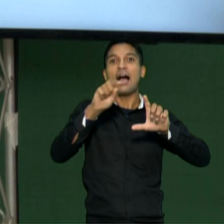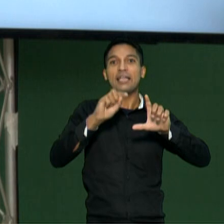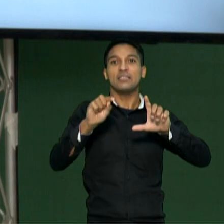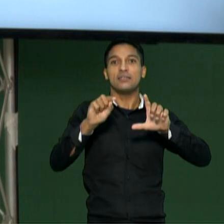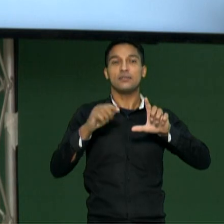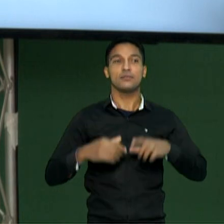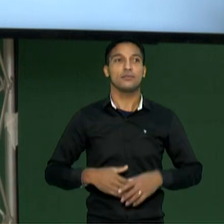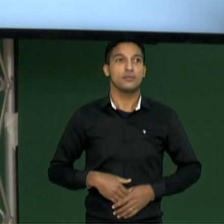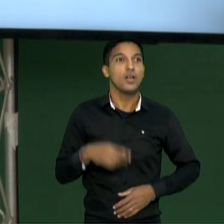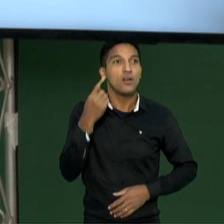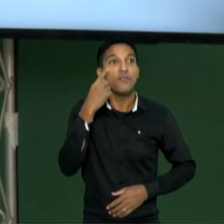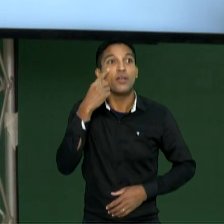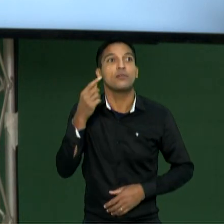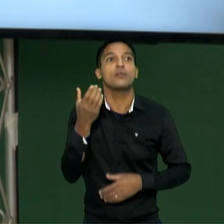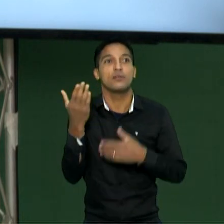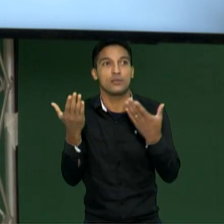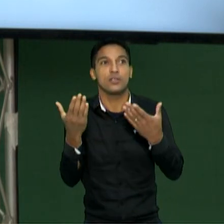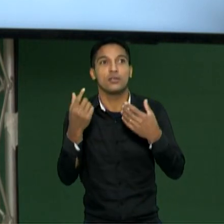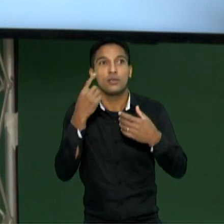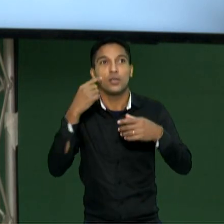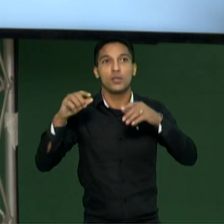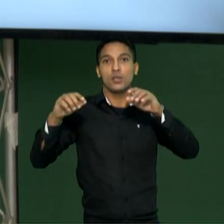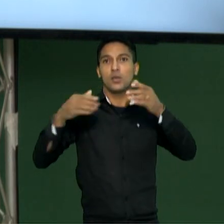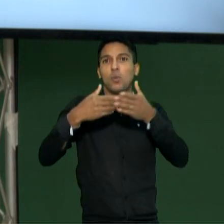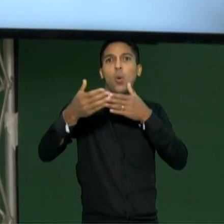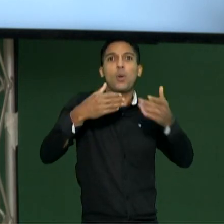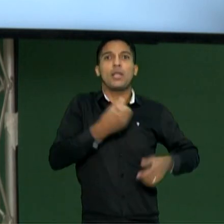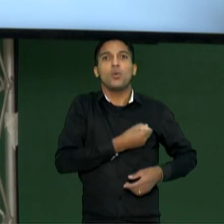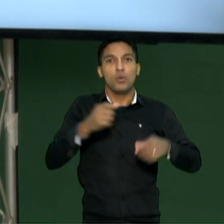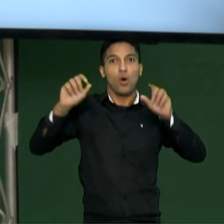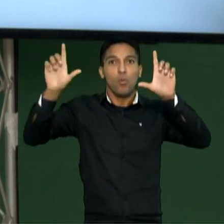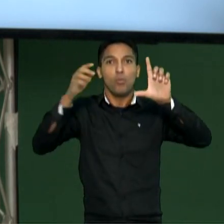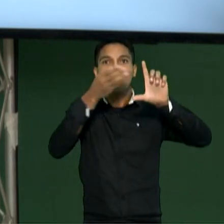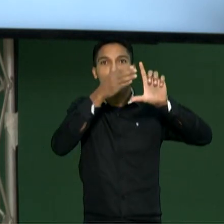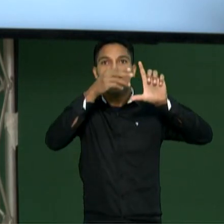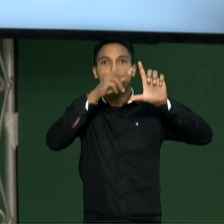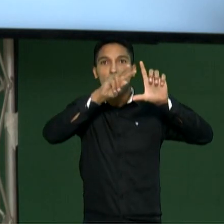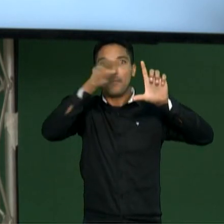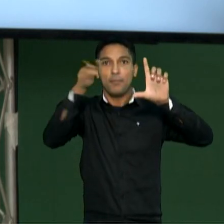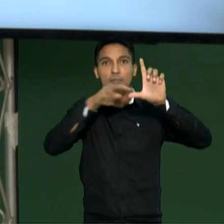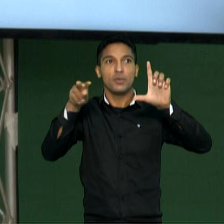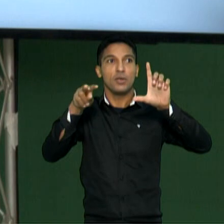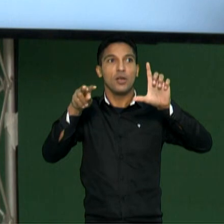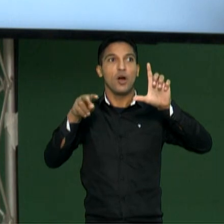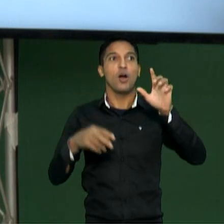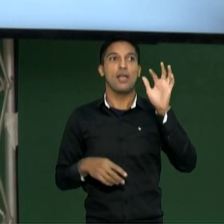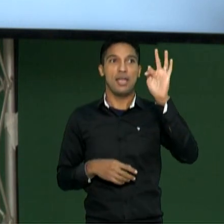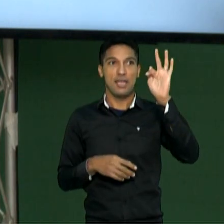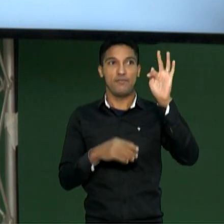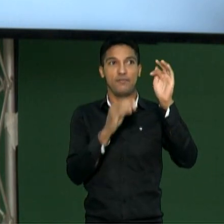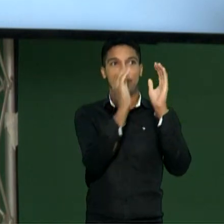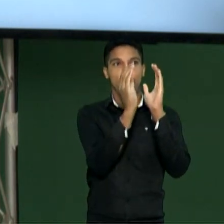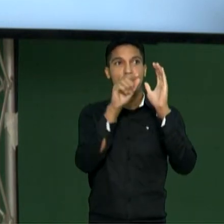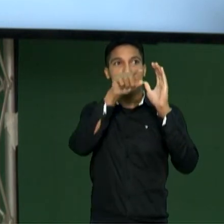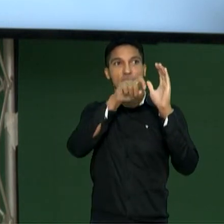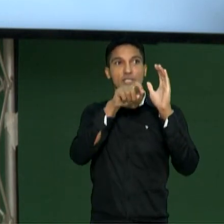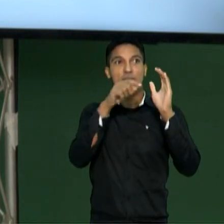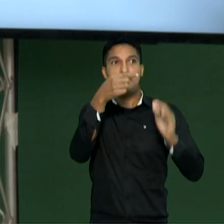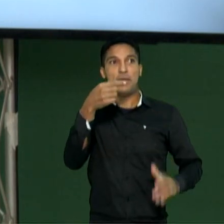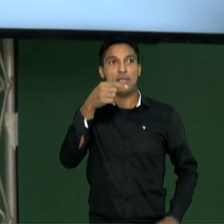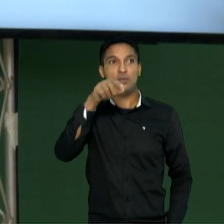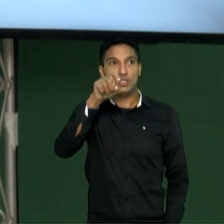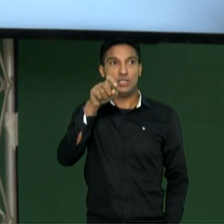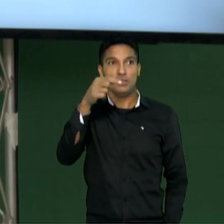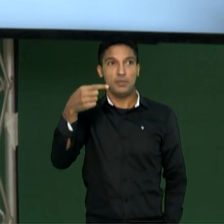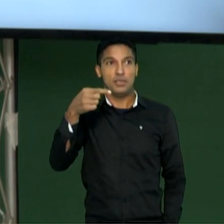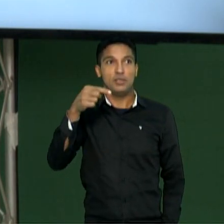contradomínio também, né, real. Ou seja, pode ser qualquer número. Tal que f de x é igual a x menos 1. Construa o gráfico dessa